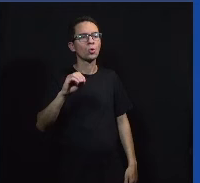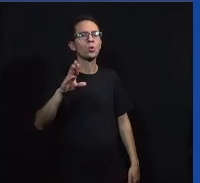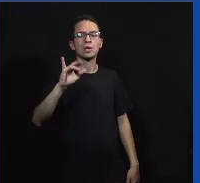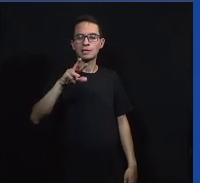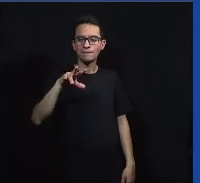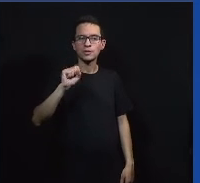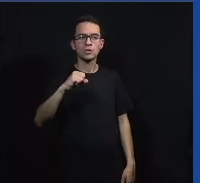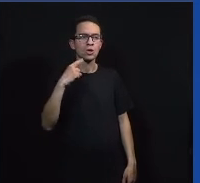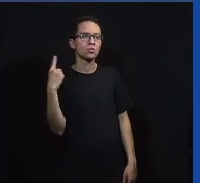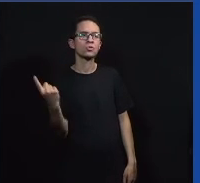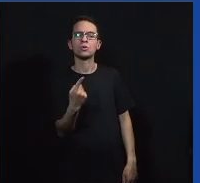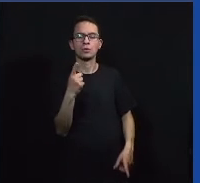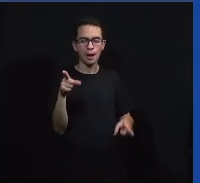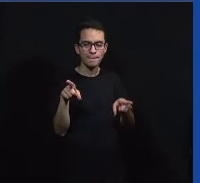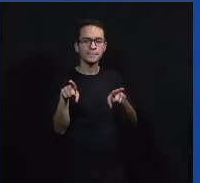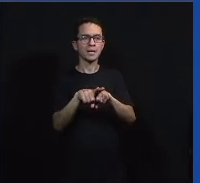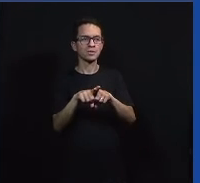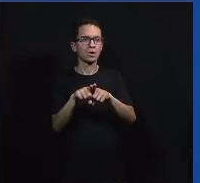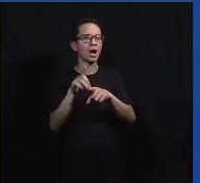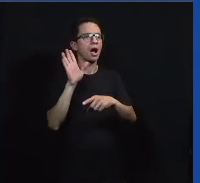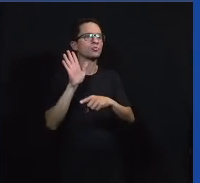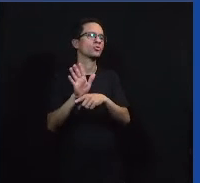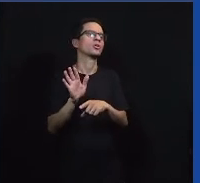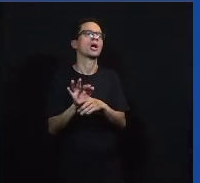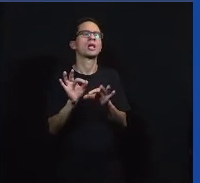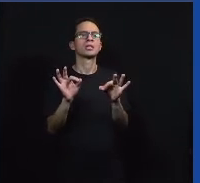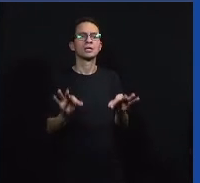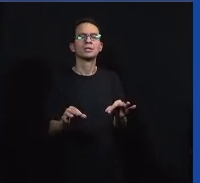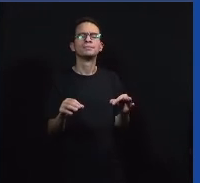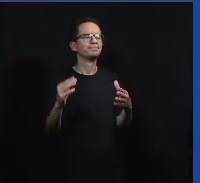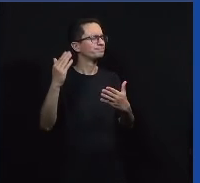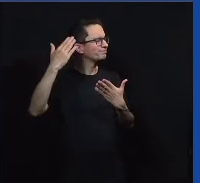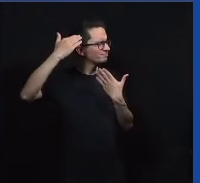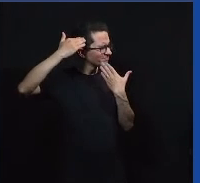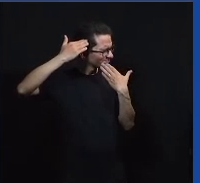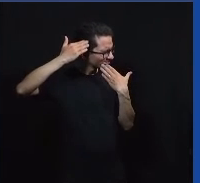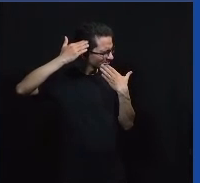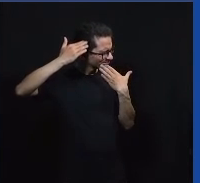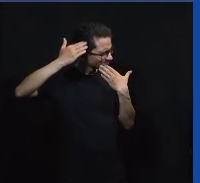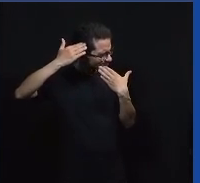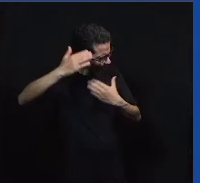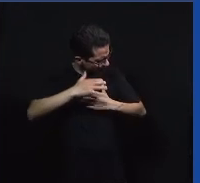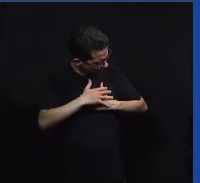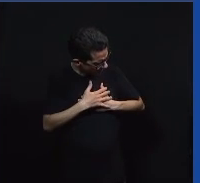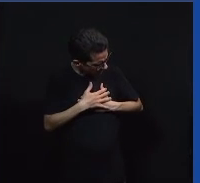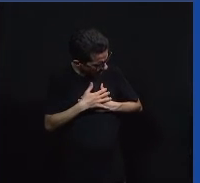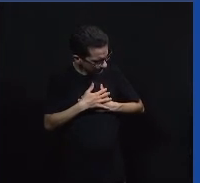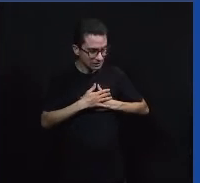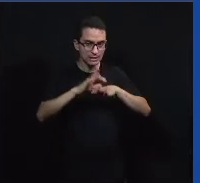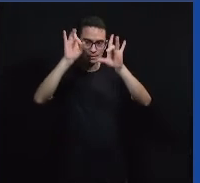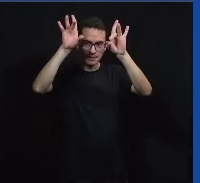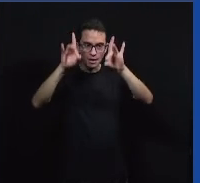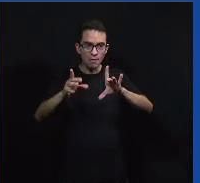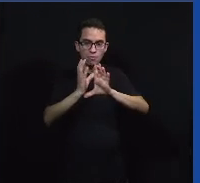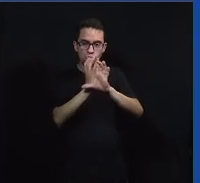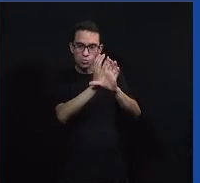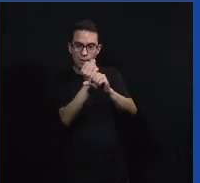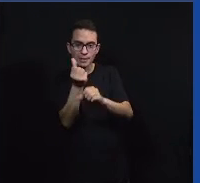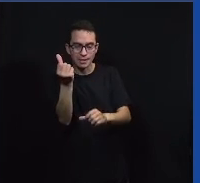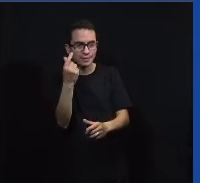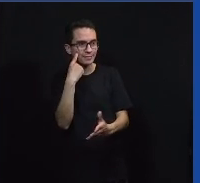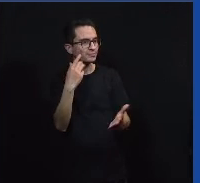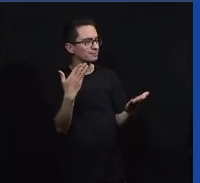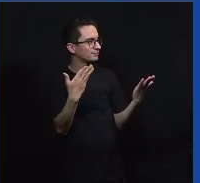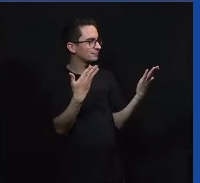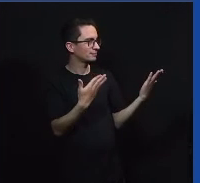parceiro nosso e ajudou tudo isso a estar de pé. E um super agradecimento especial para vocês seis, né, organizações,